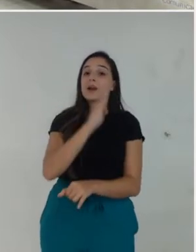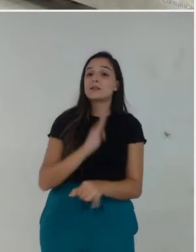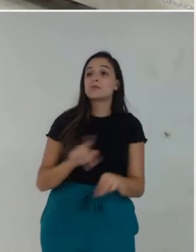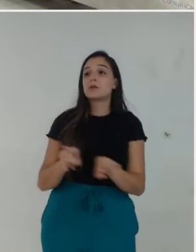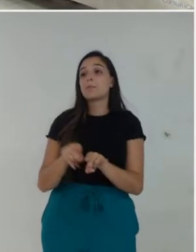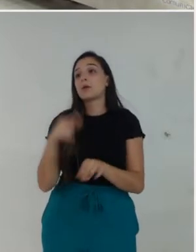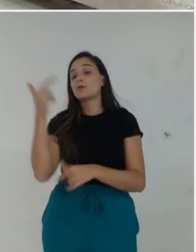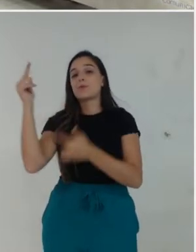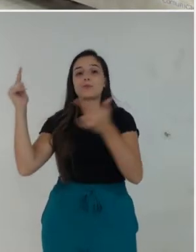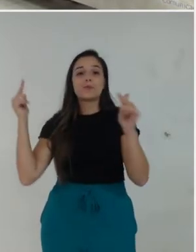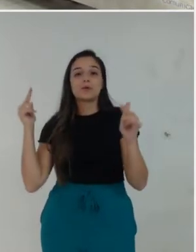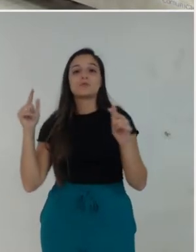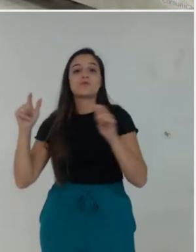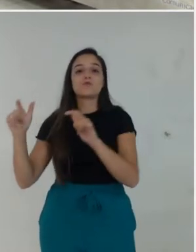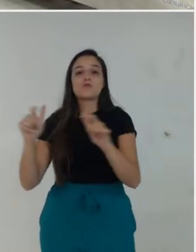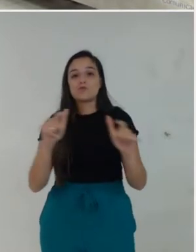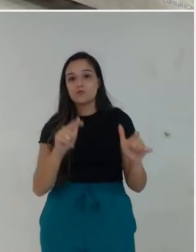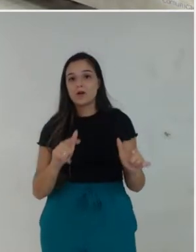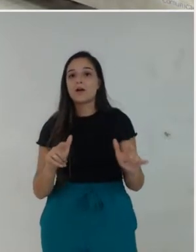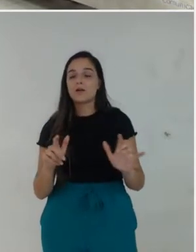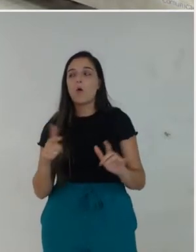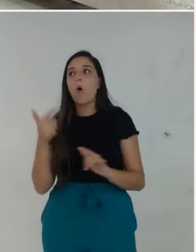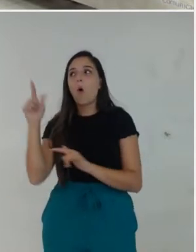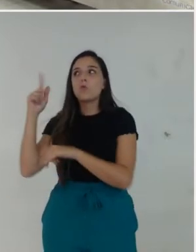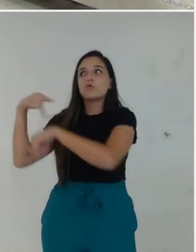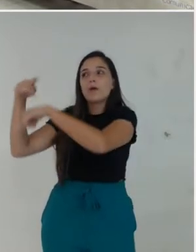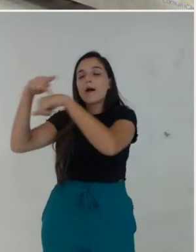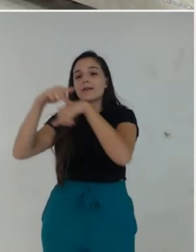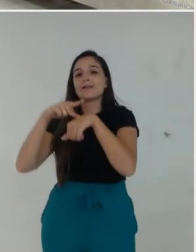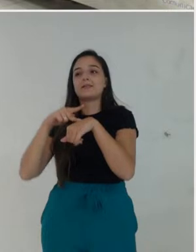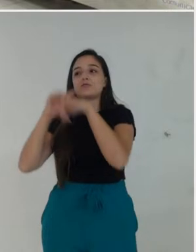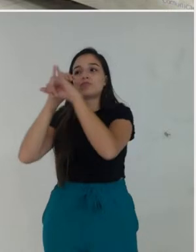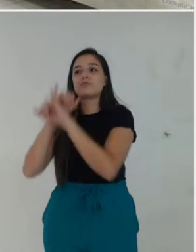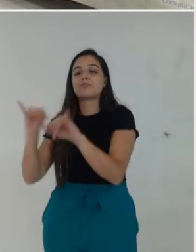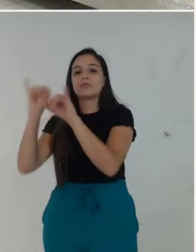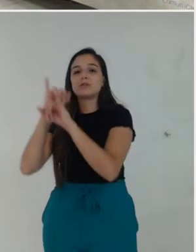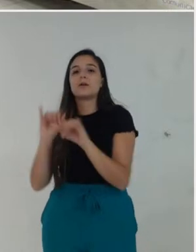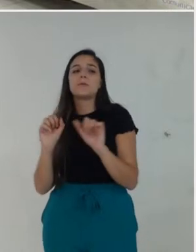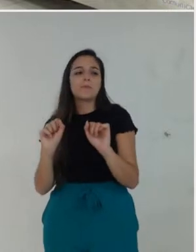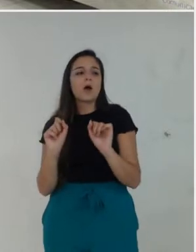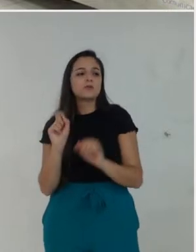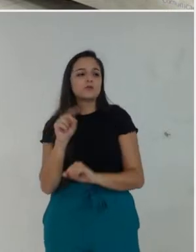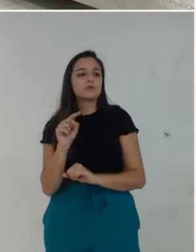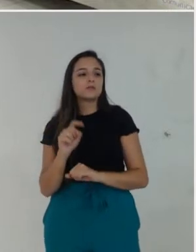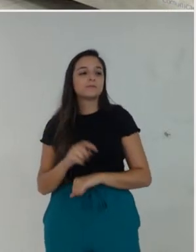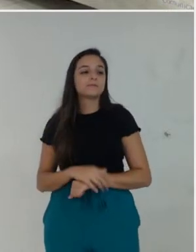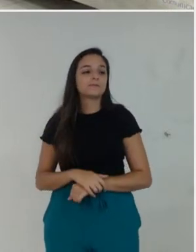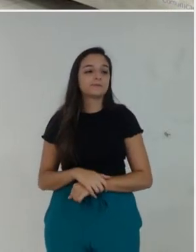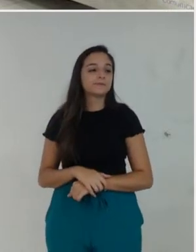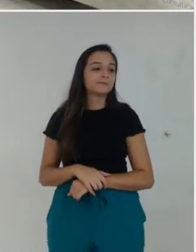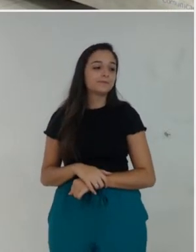né, em outros lugares também. E pode passar o arco, por favor.